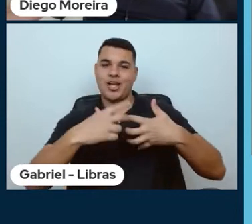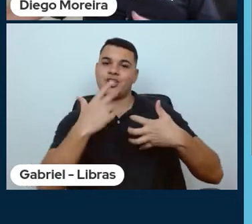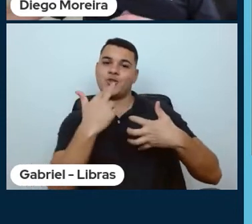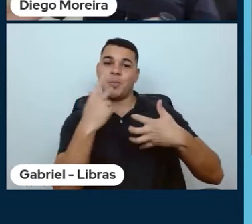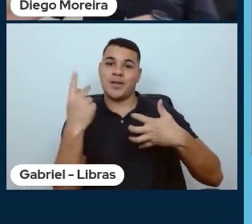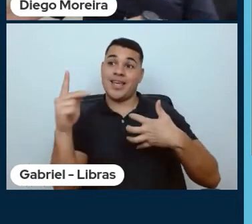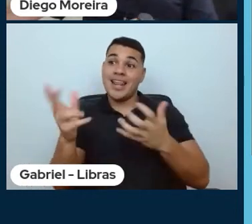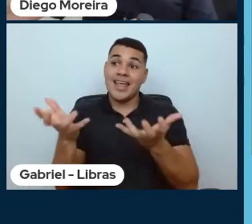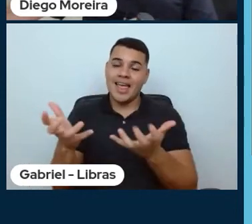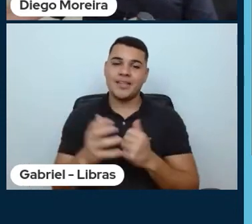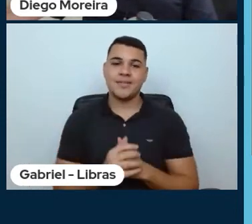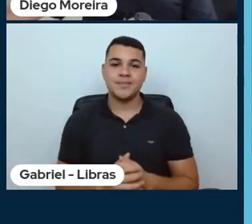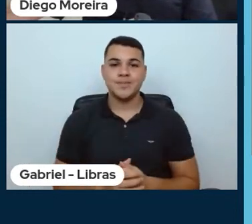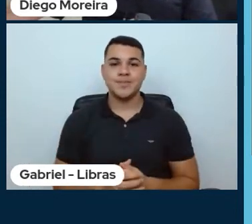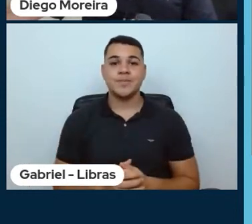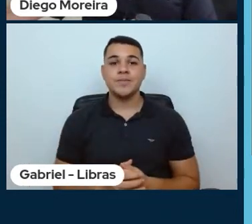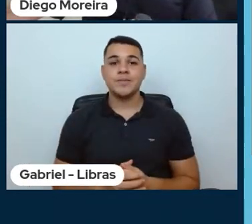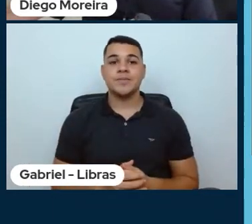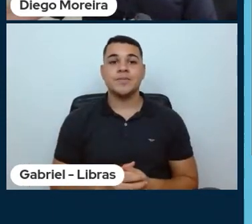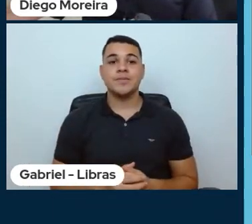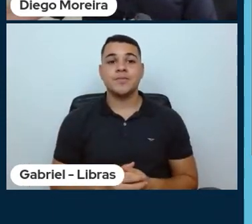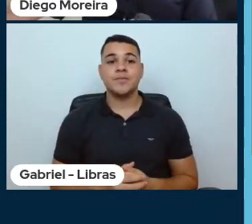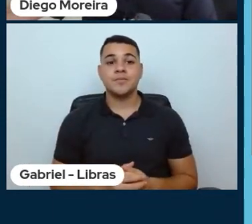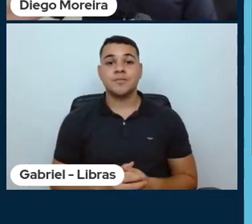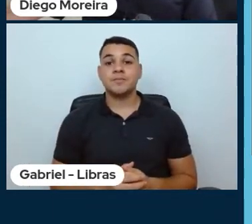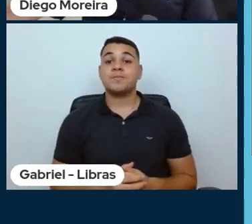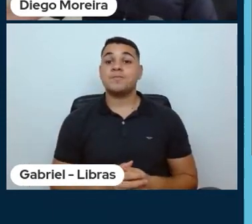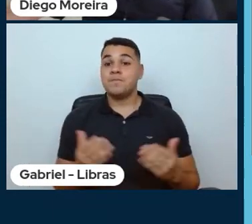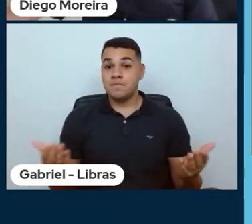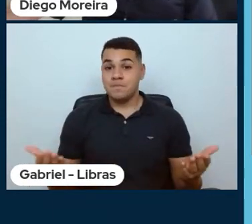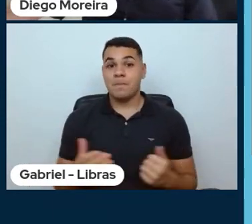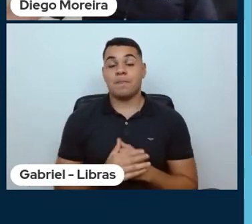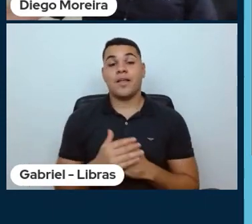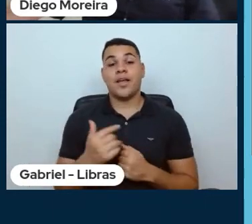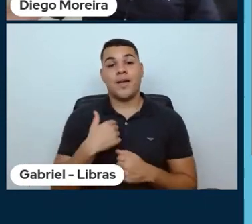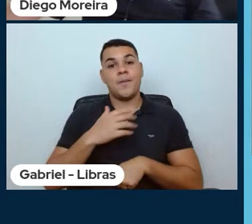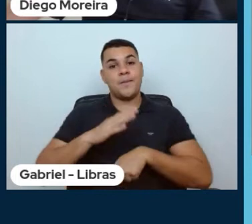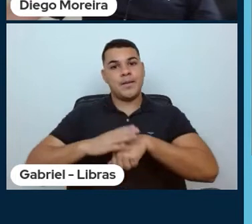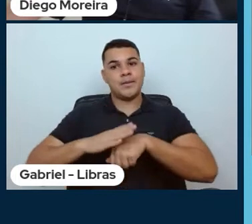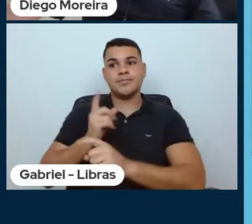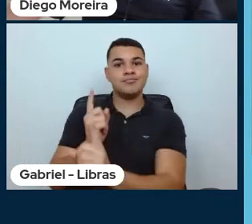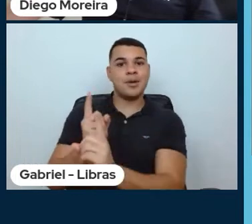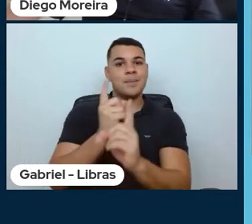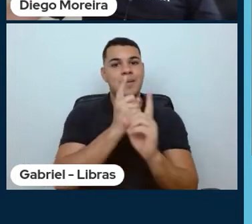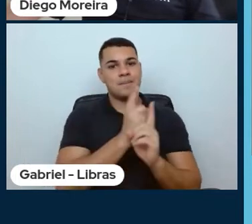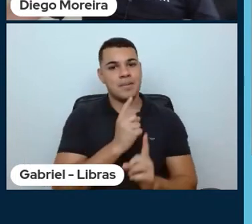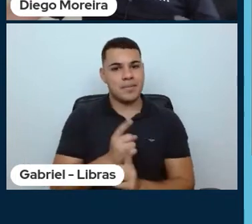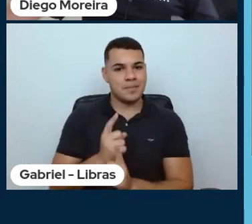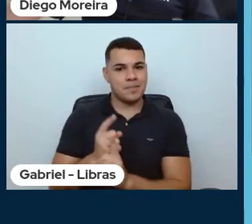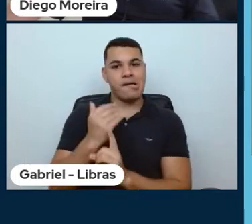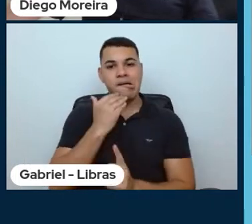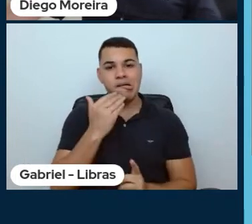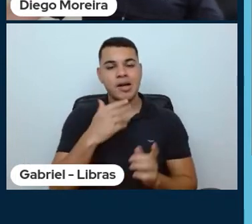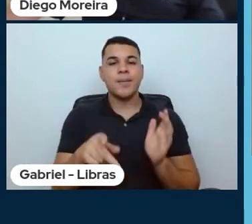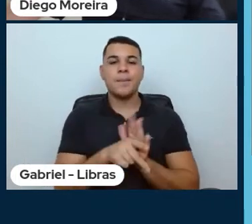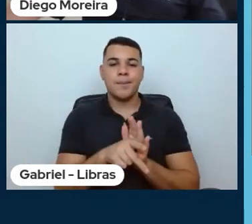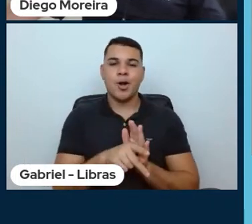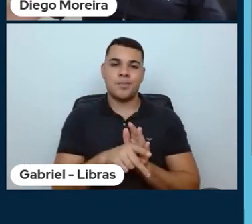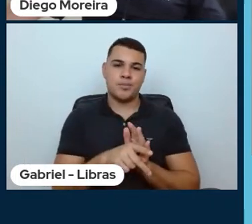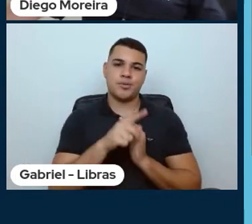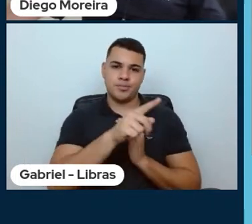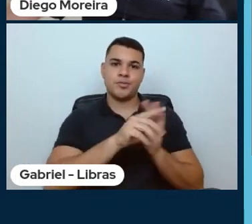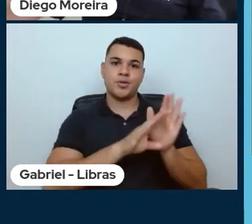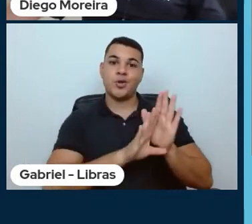aconteceu? A gente pegou alguns gaps da plataforma do Google, se eu deixar isso de forma muito